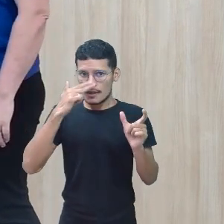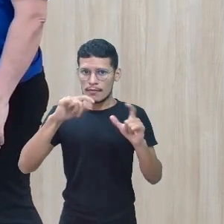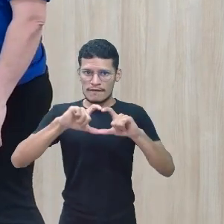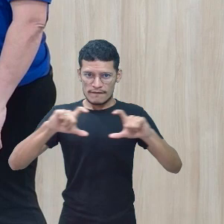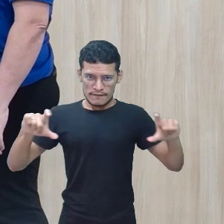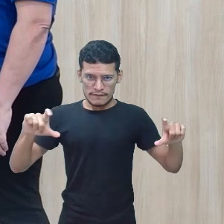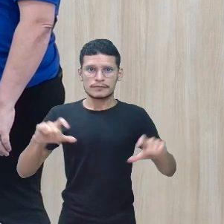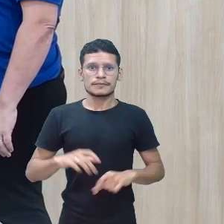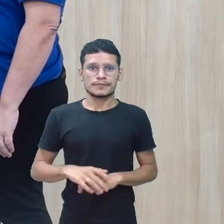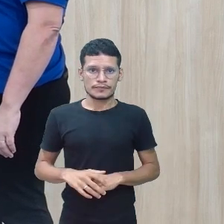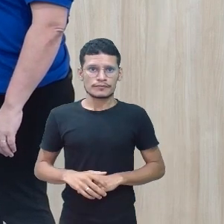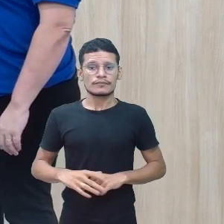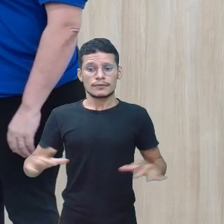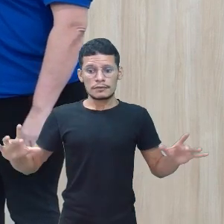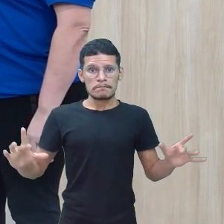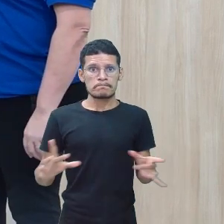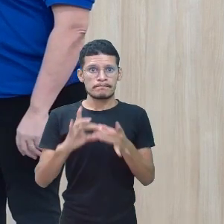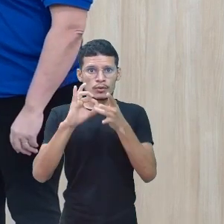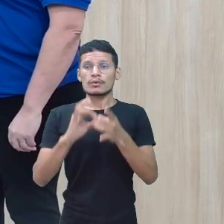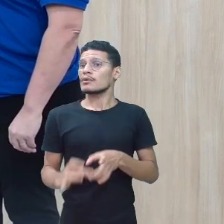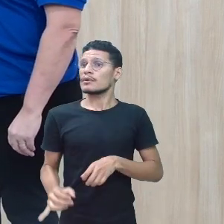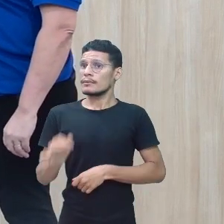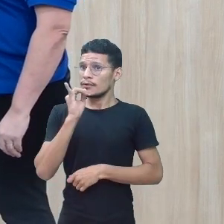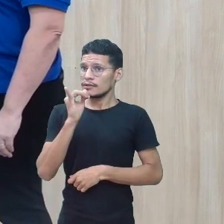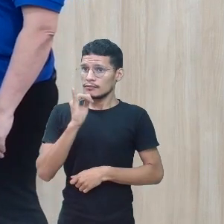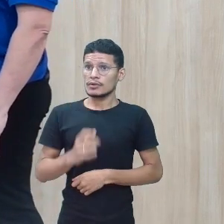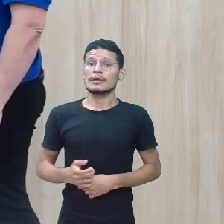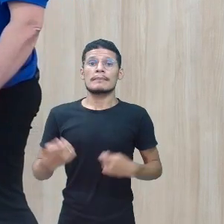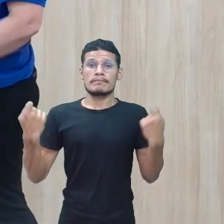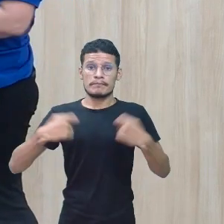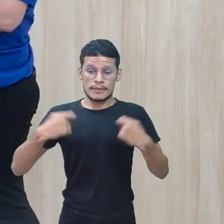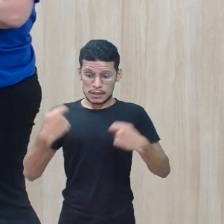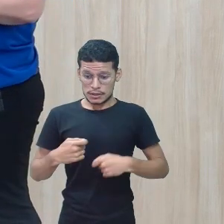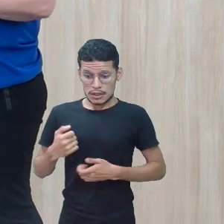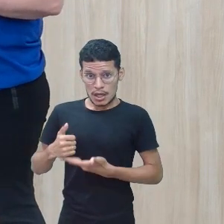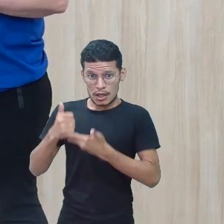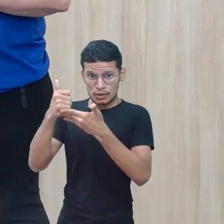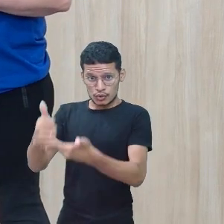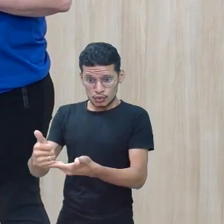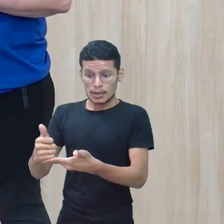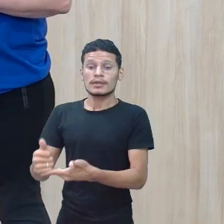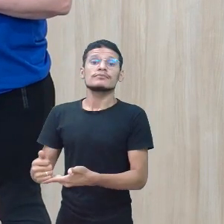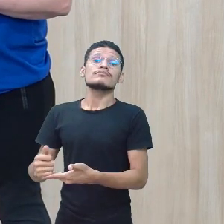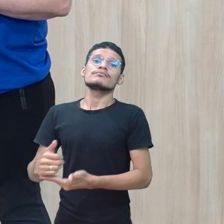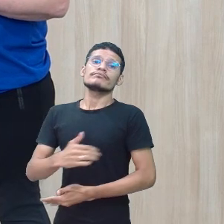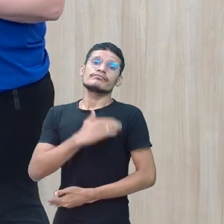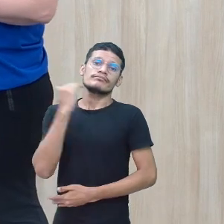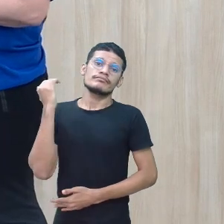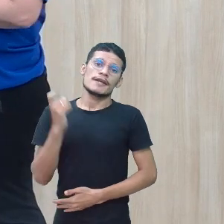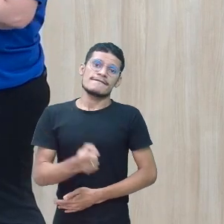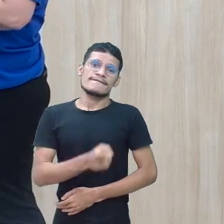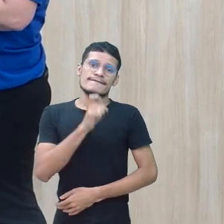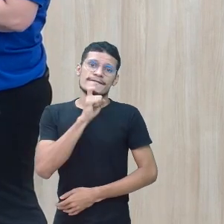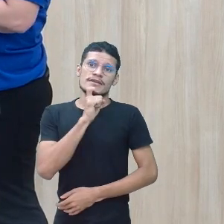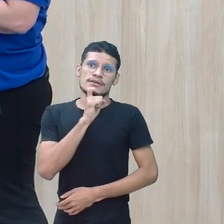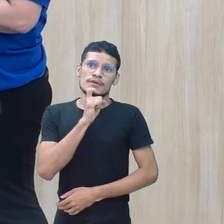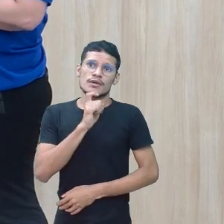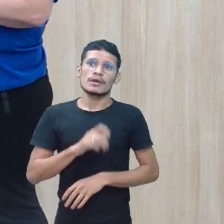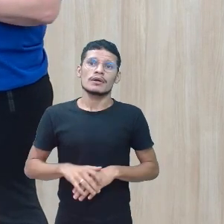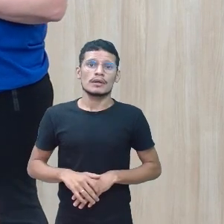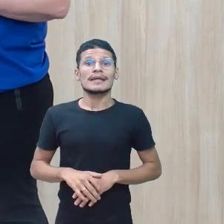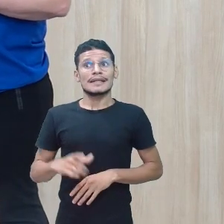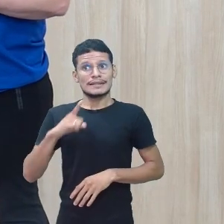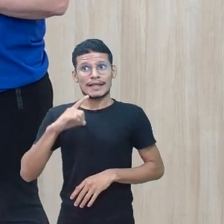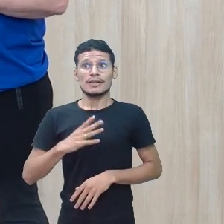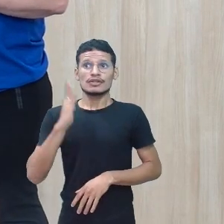oração. Nós temos um exemplo aqui. Precisou de ajuda, morreu de frio. Então, nós temos aqui